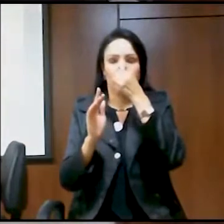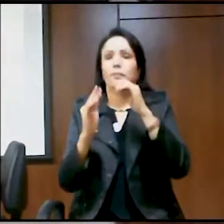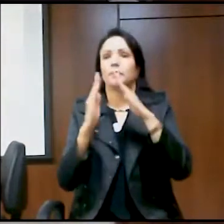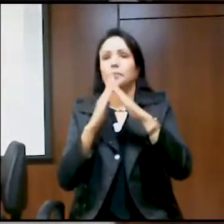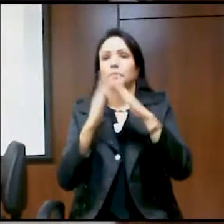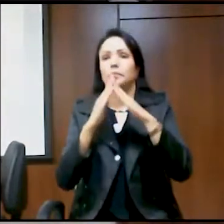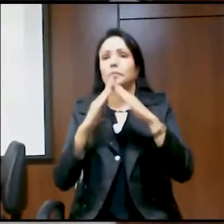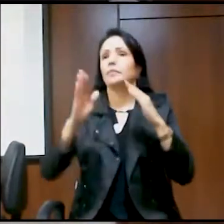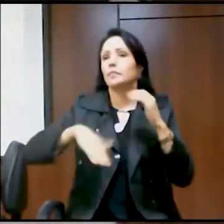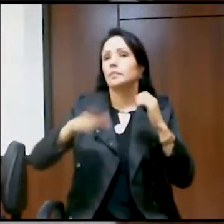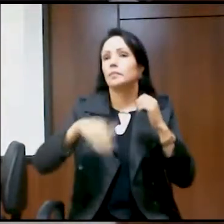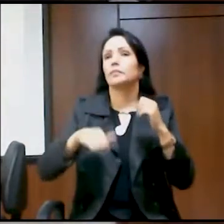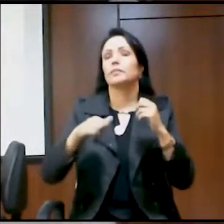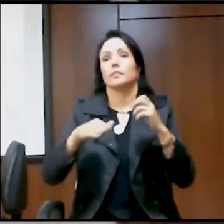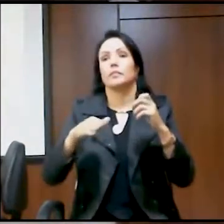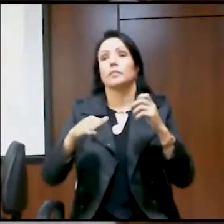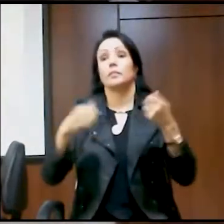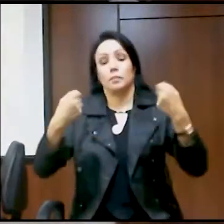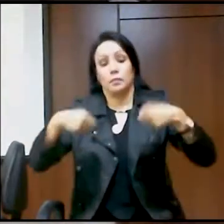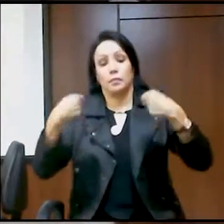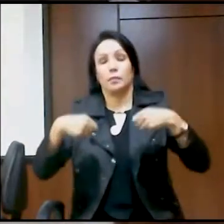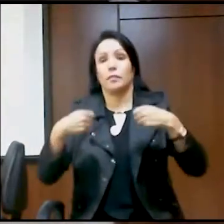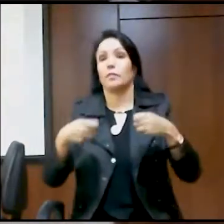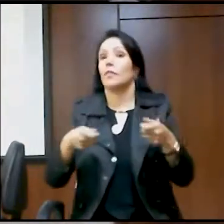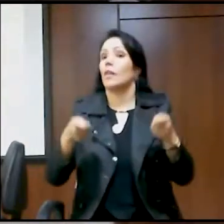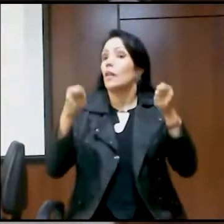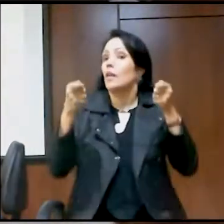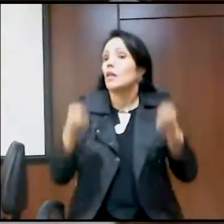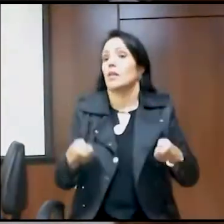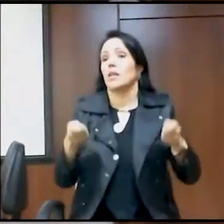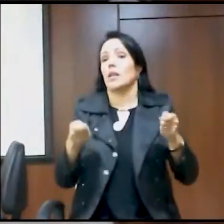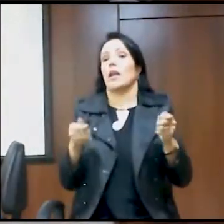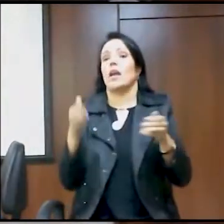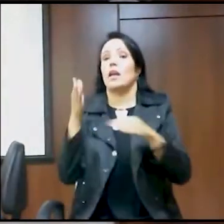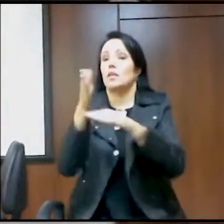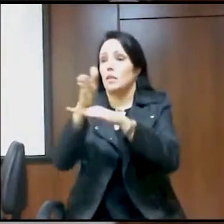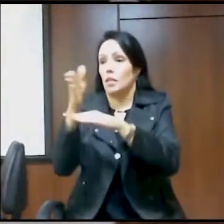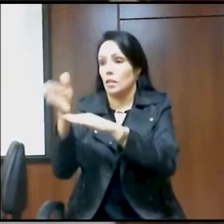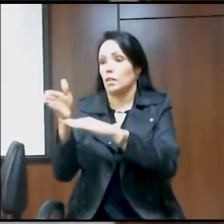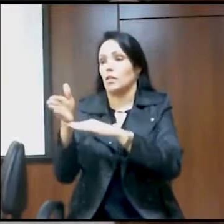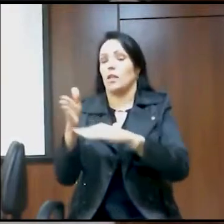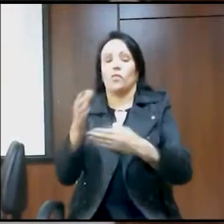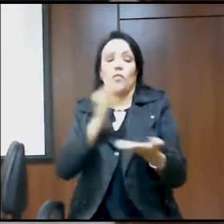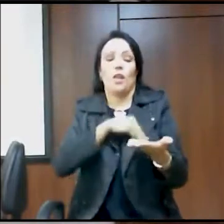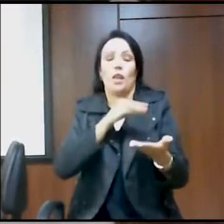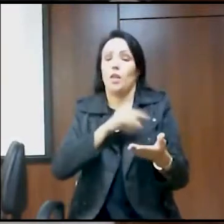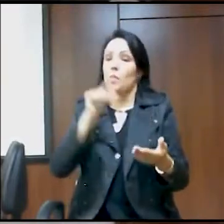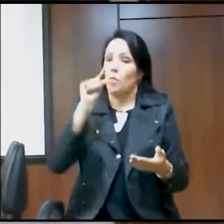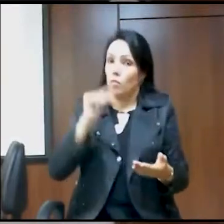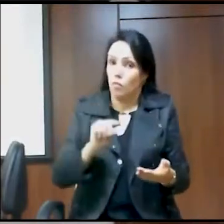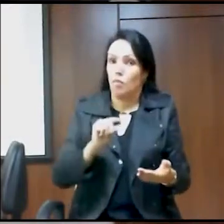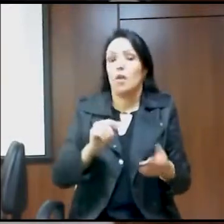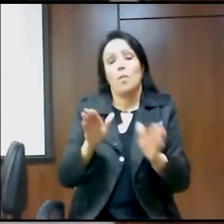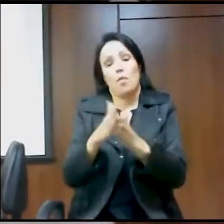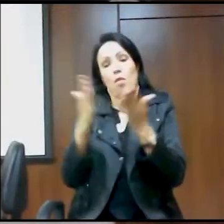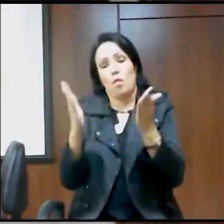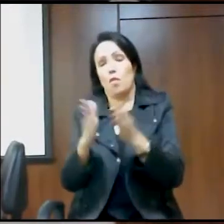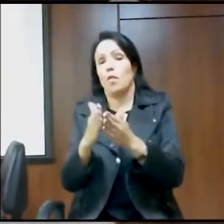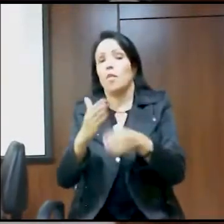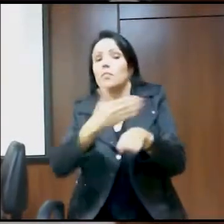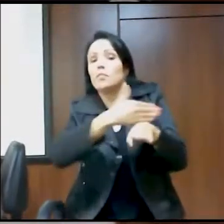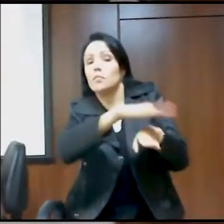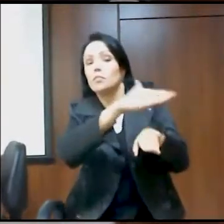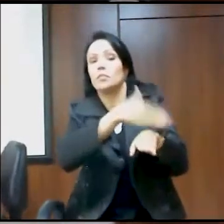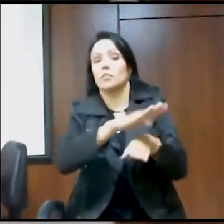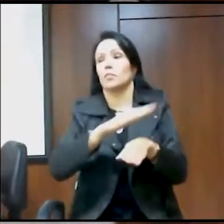baratear, né, o custo da moradia e garantir o acesso para as famílias de baixa renda, os pobres, os excluídos, né, a